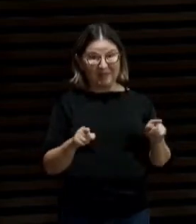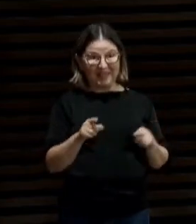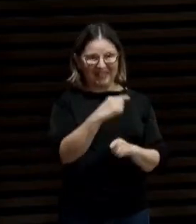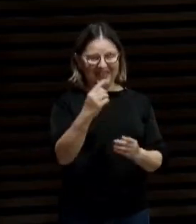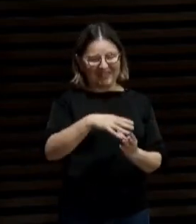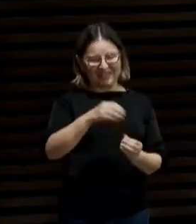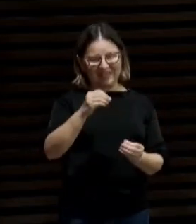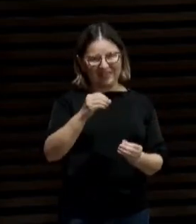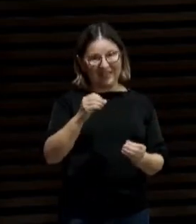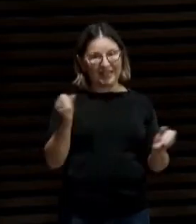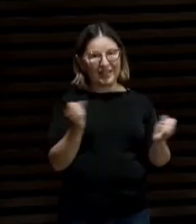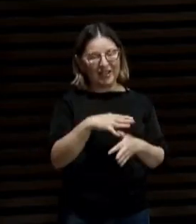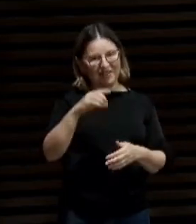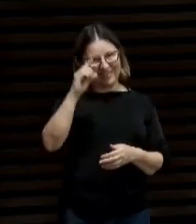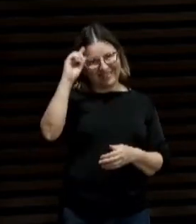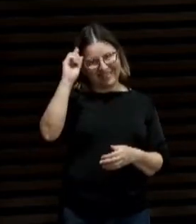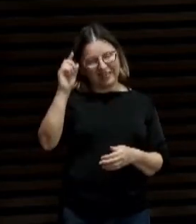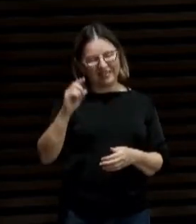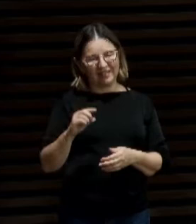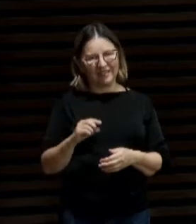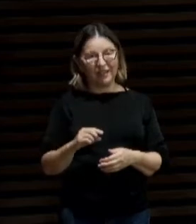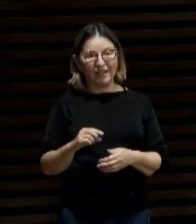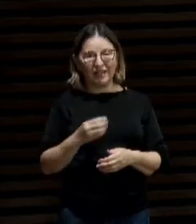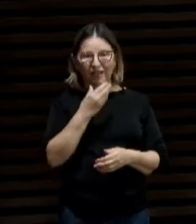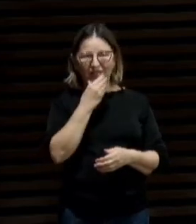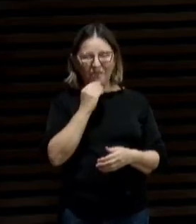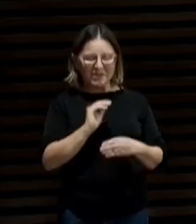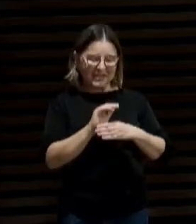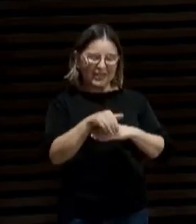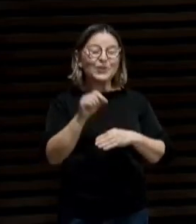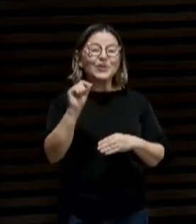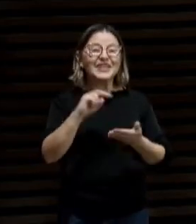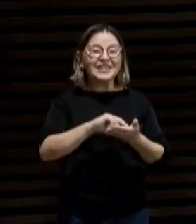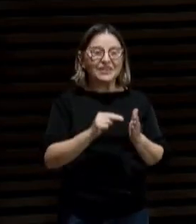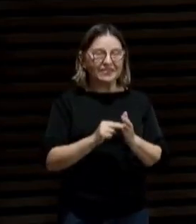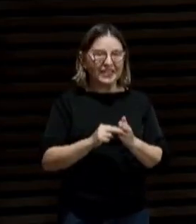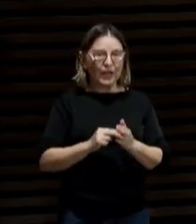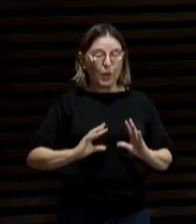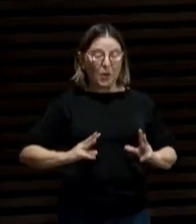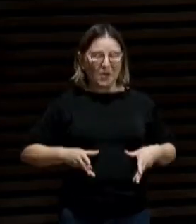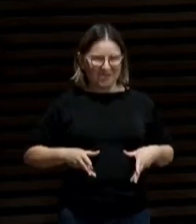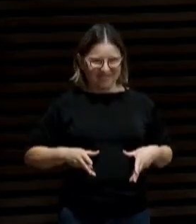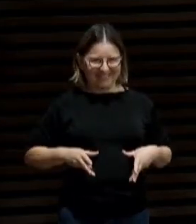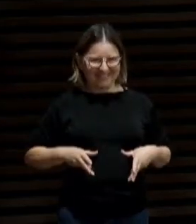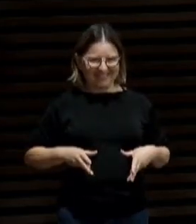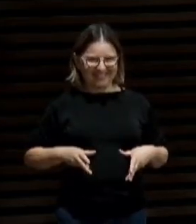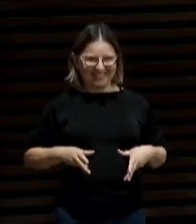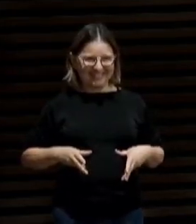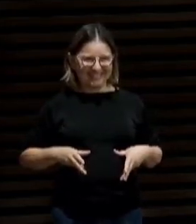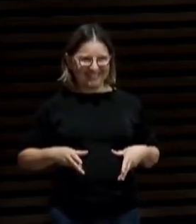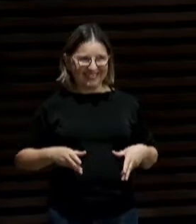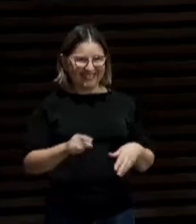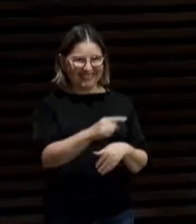renova de dia em dia. O que é o homem exterior? O homem exterior é essa carcaça aqui. É o